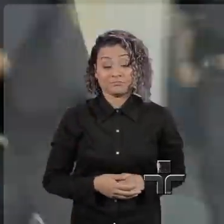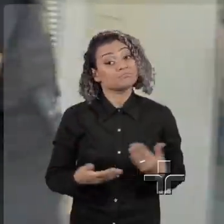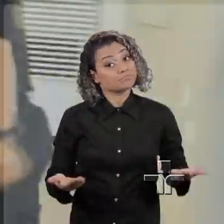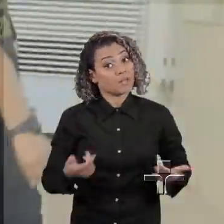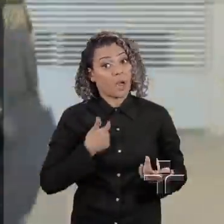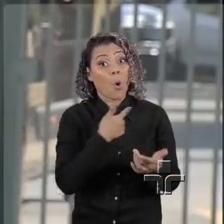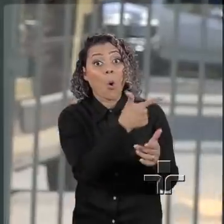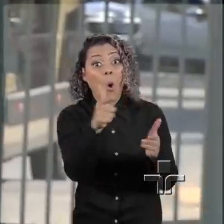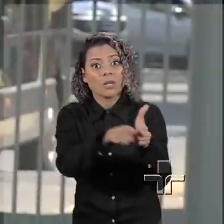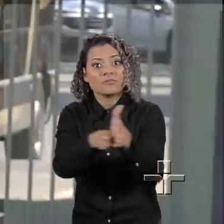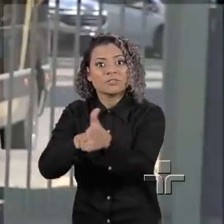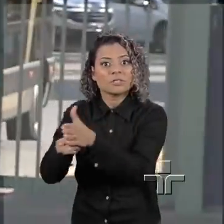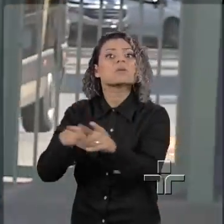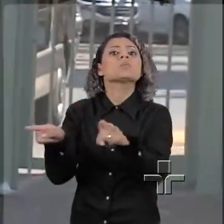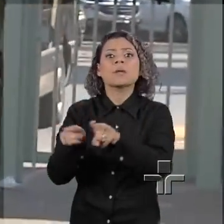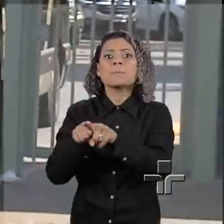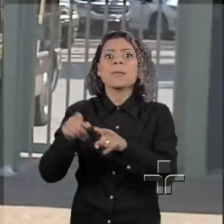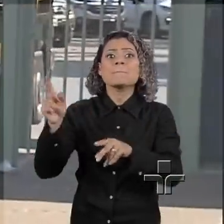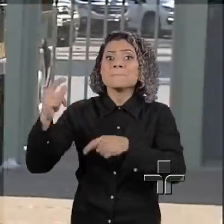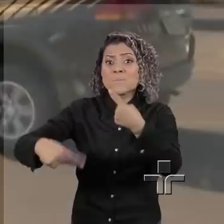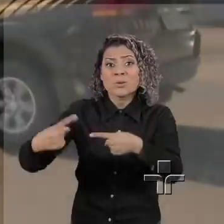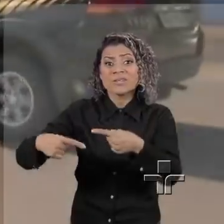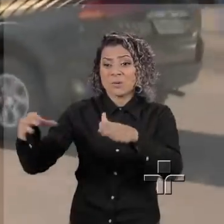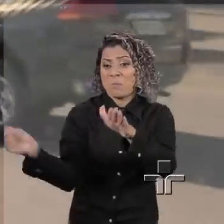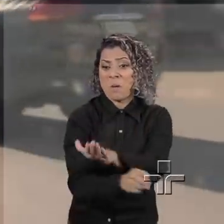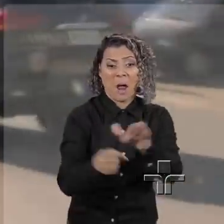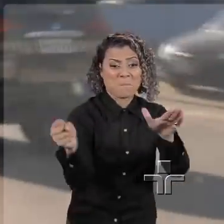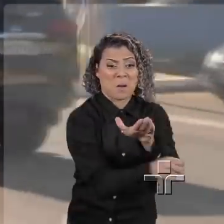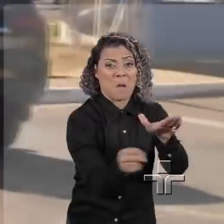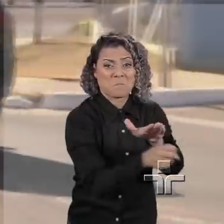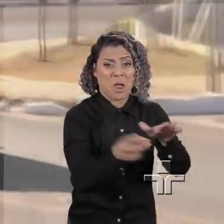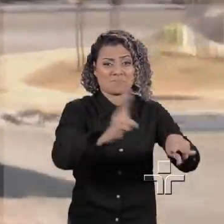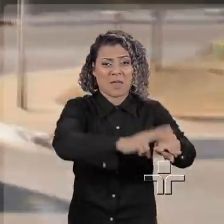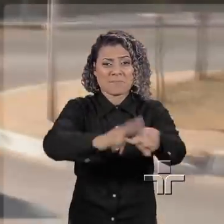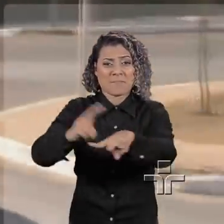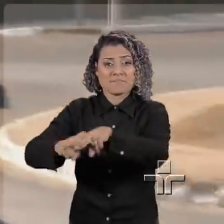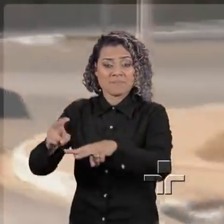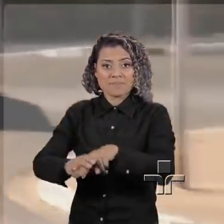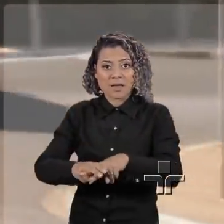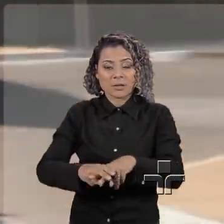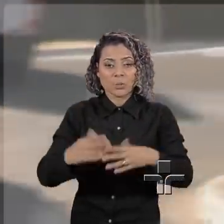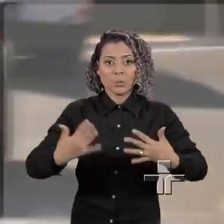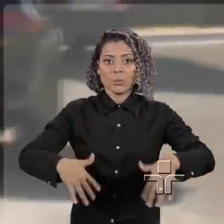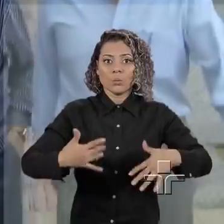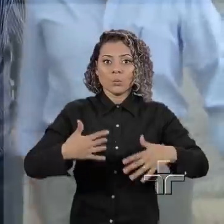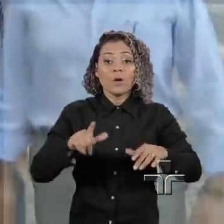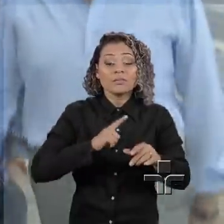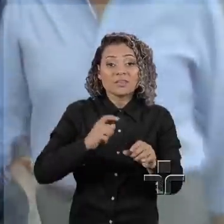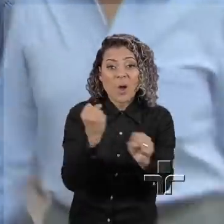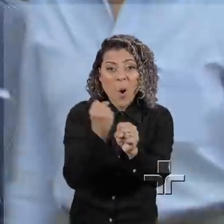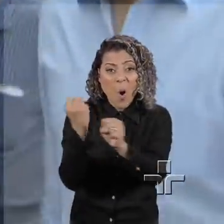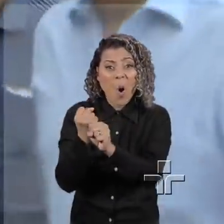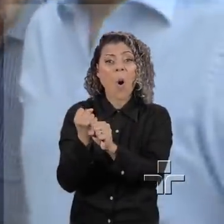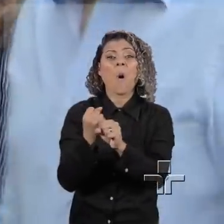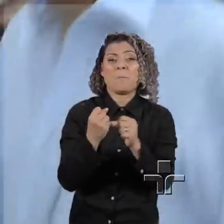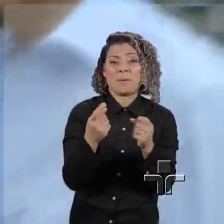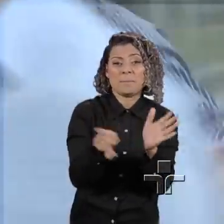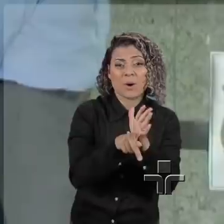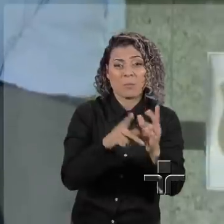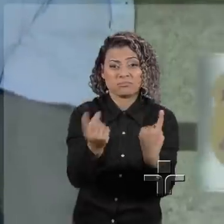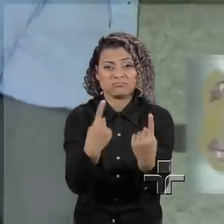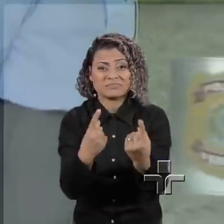operações levaram para a prisão mais políticos e agentes públicos. A lama asfáltica sobre obras e estradas prendeu